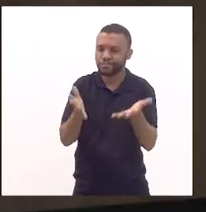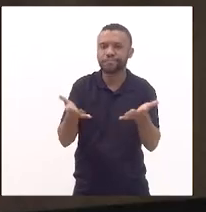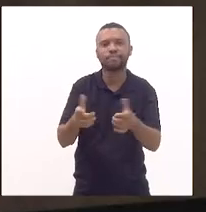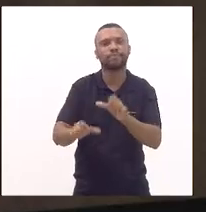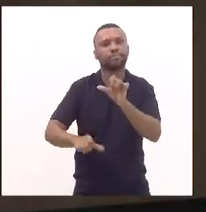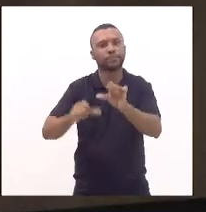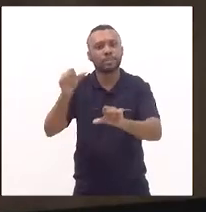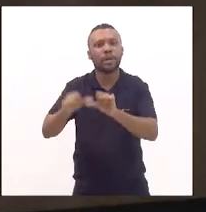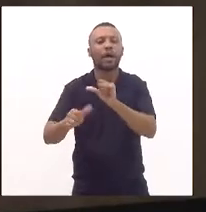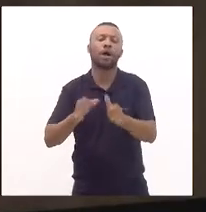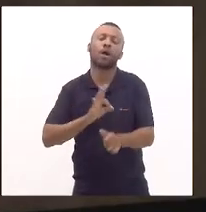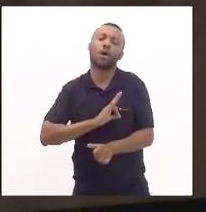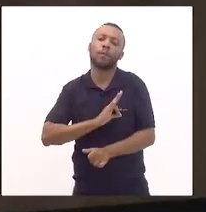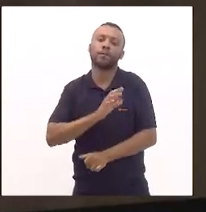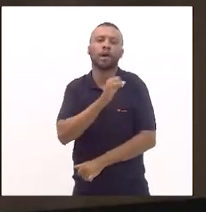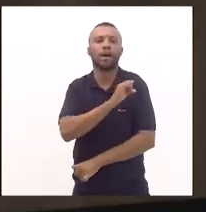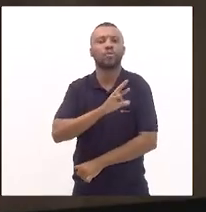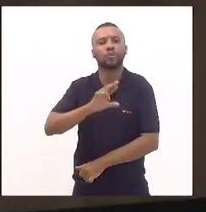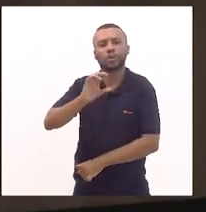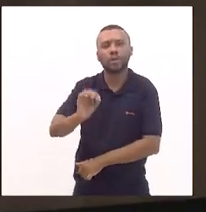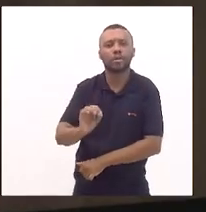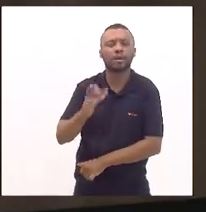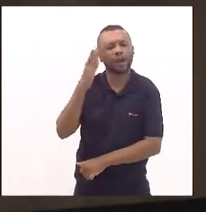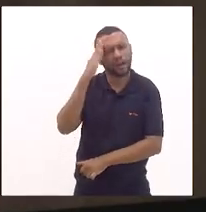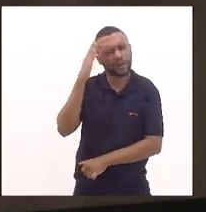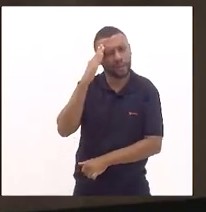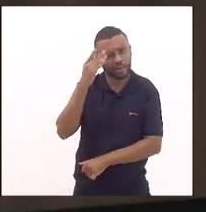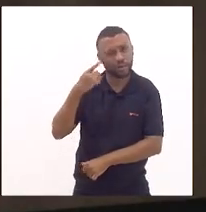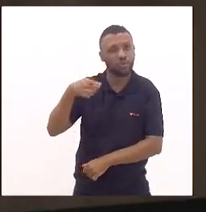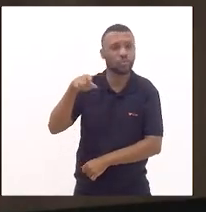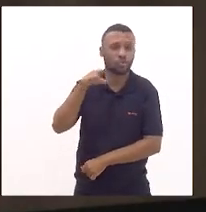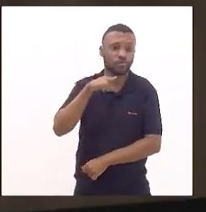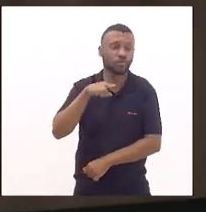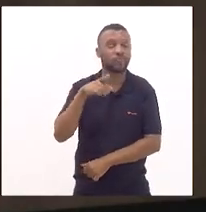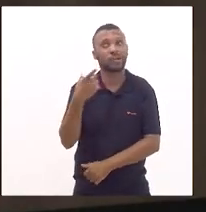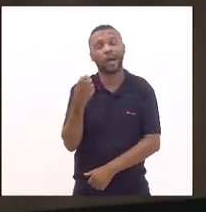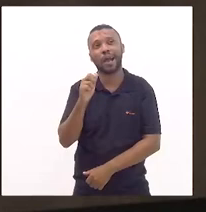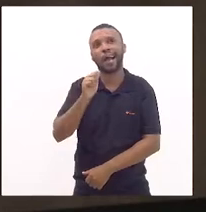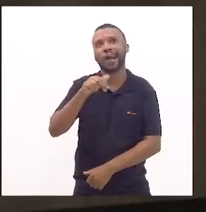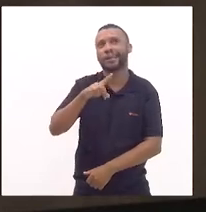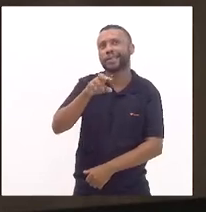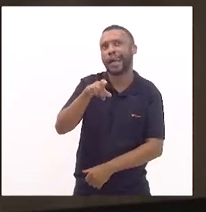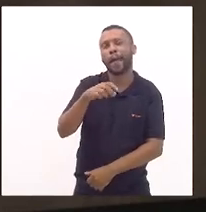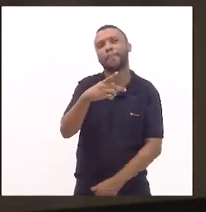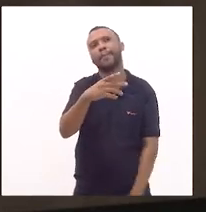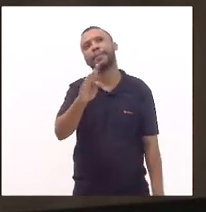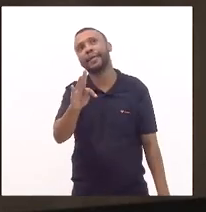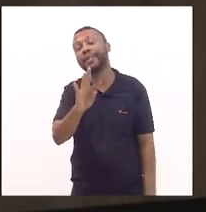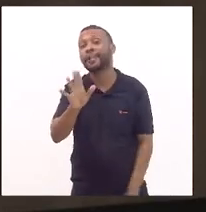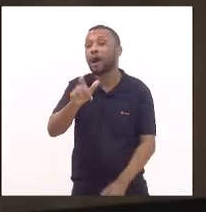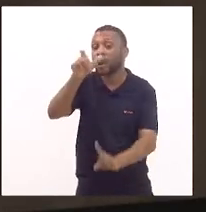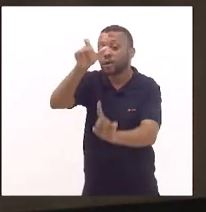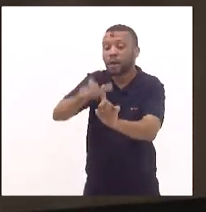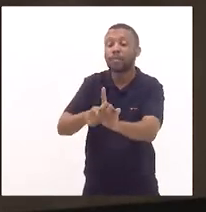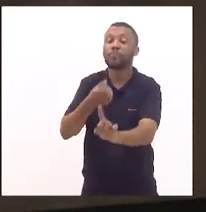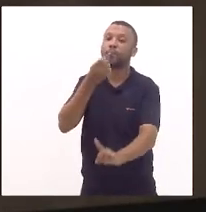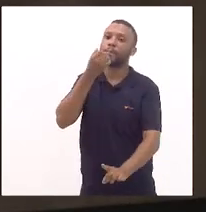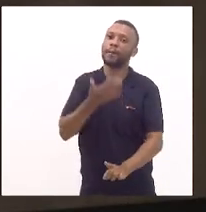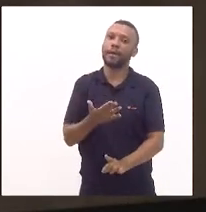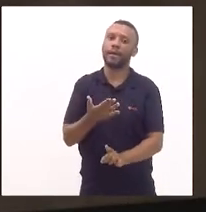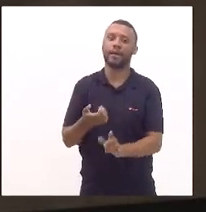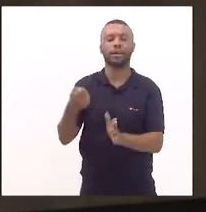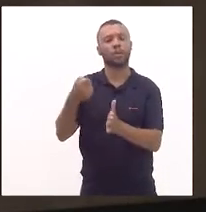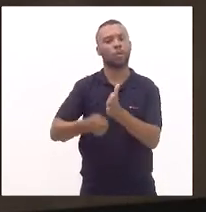policiais do Estado do Rio de Janeiro. Sei que o senhor, muitos falam assim, pô, o André é PT, o André é um cara do bem, o André é um cara que luta